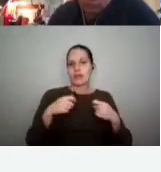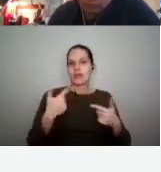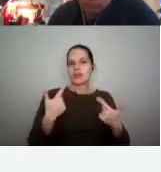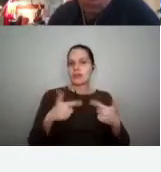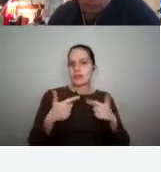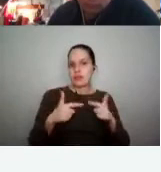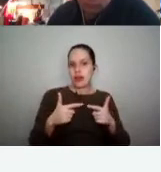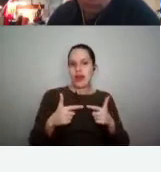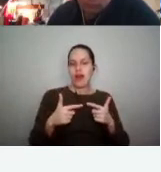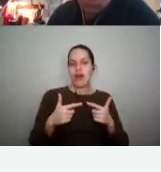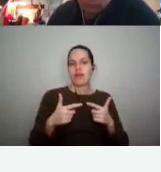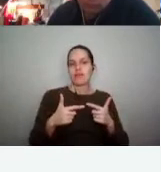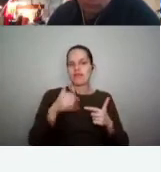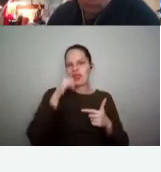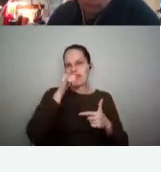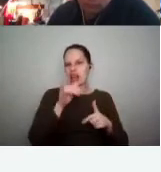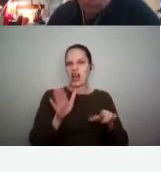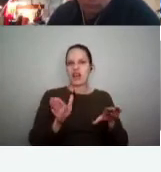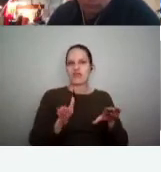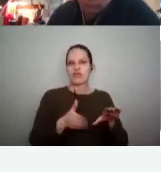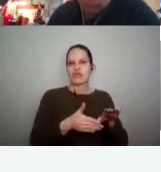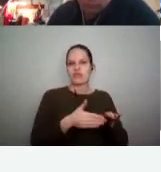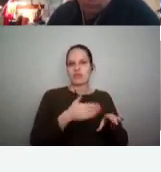Pode passar.